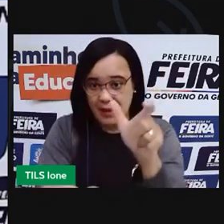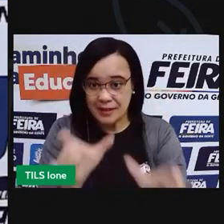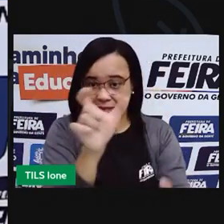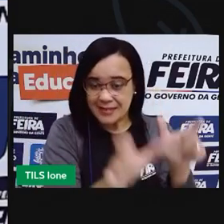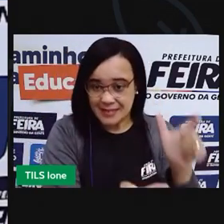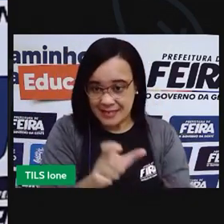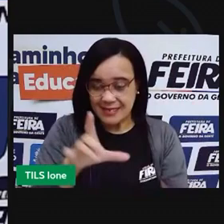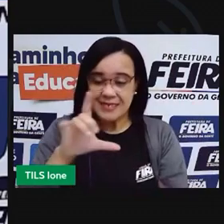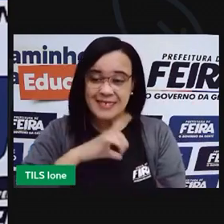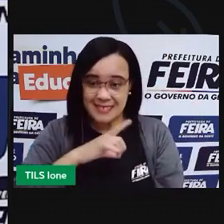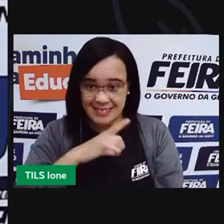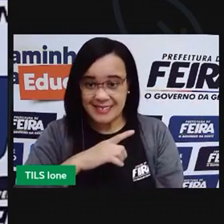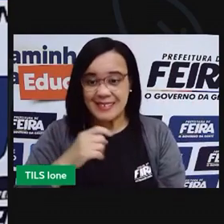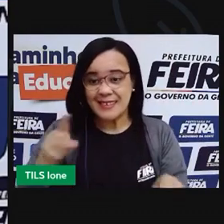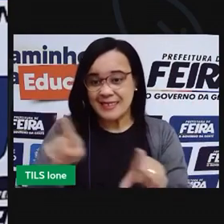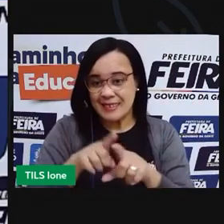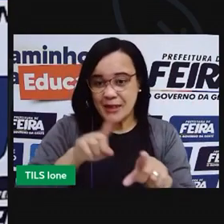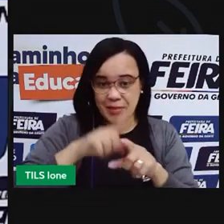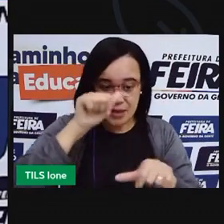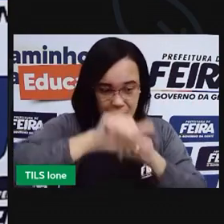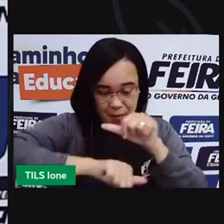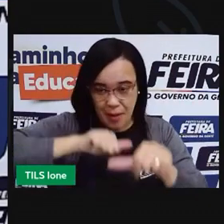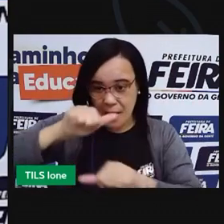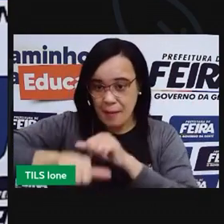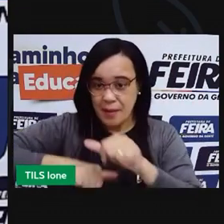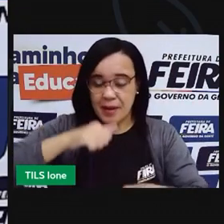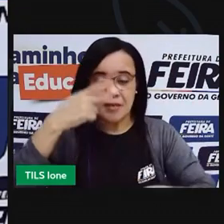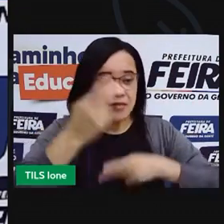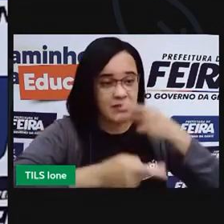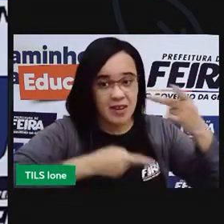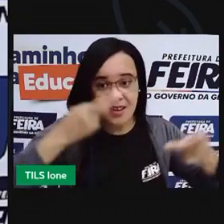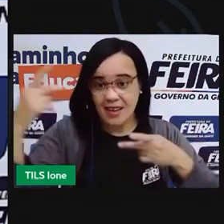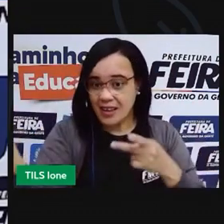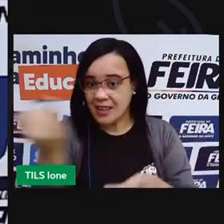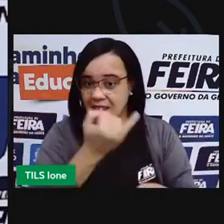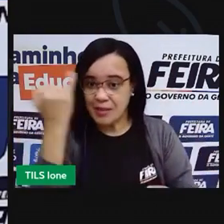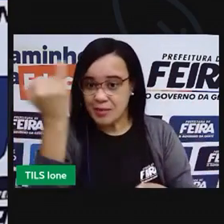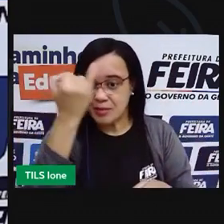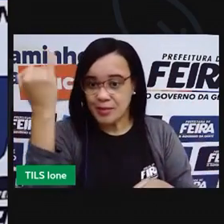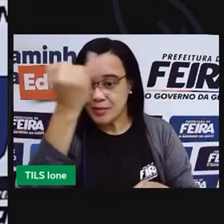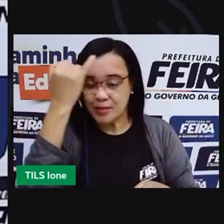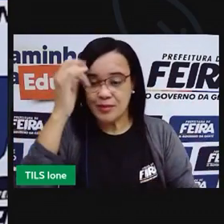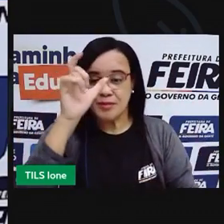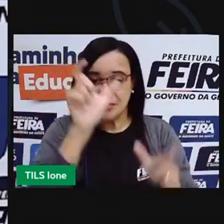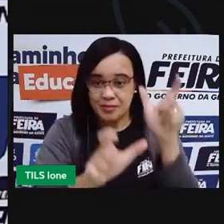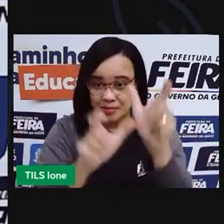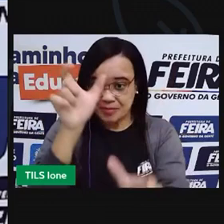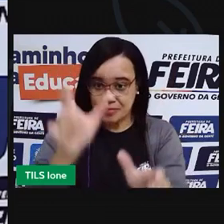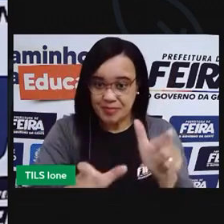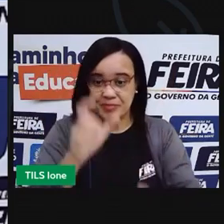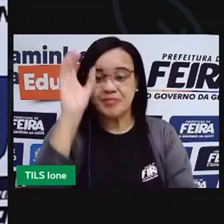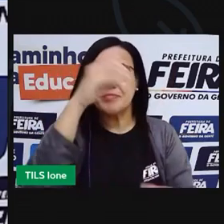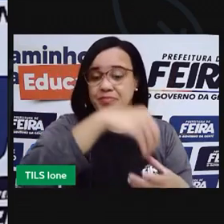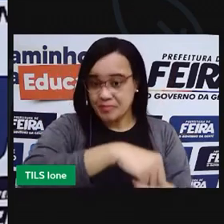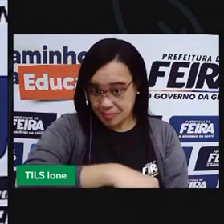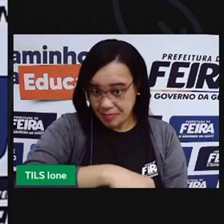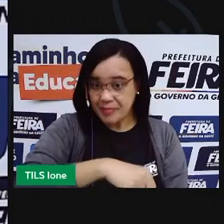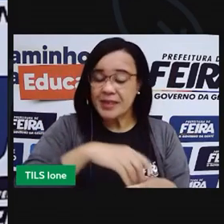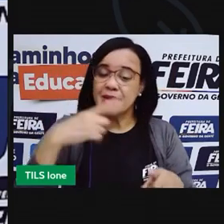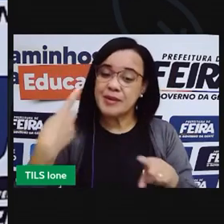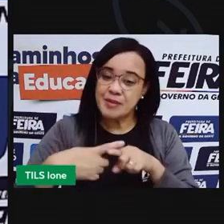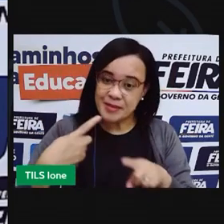alguns trocadilhos, algumas falas importantes dos personagens são mantidas para que o leitor